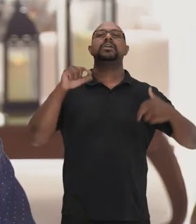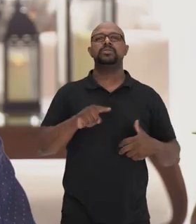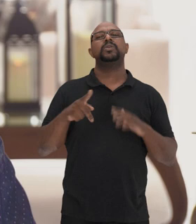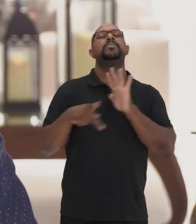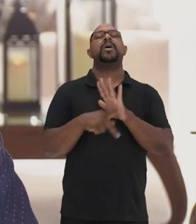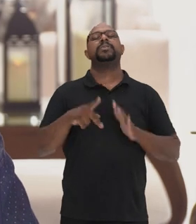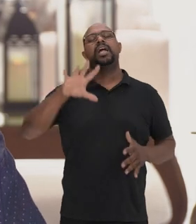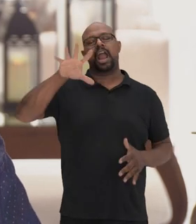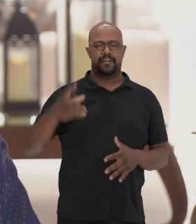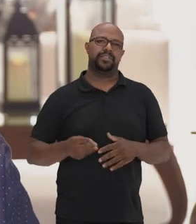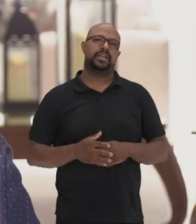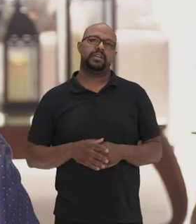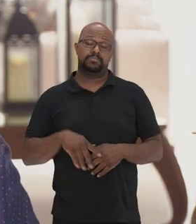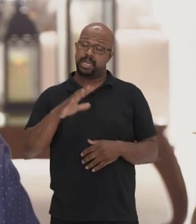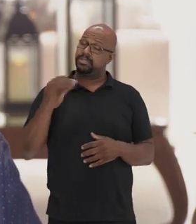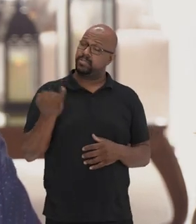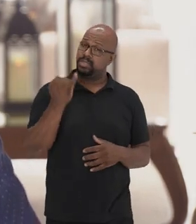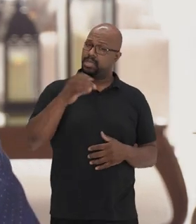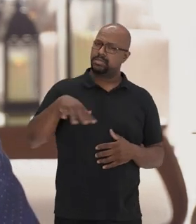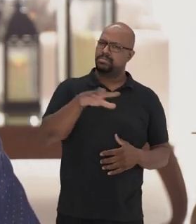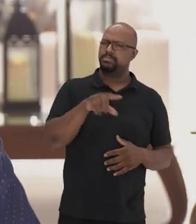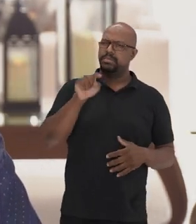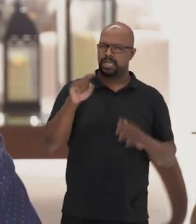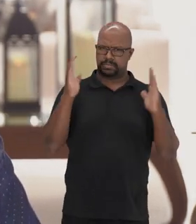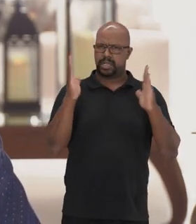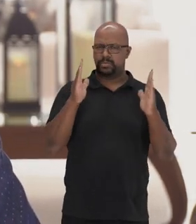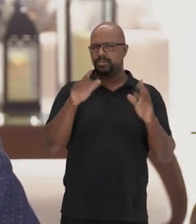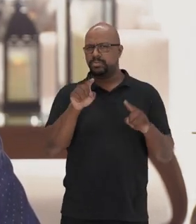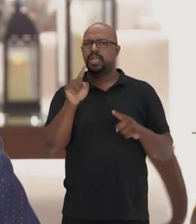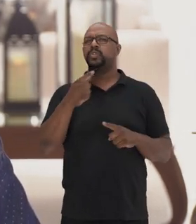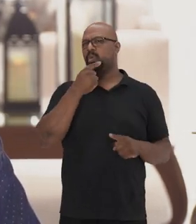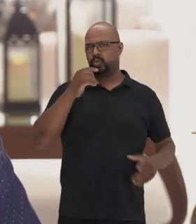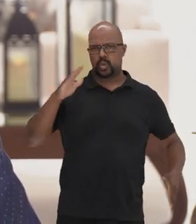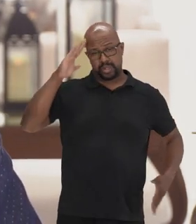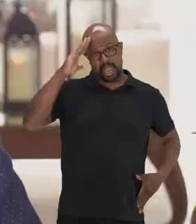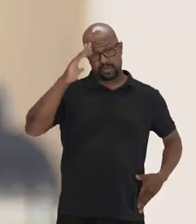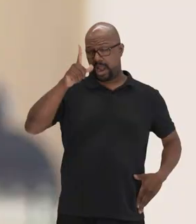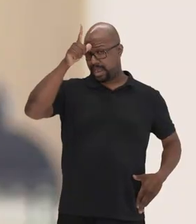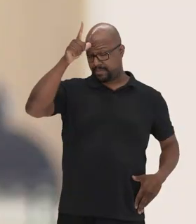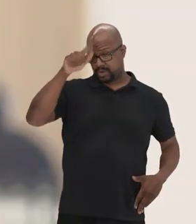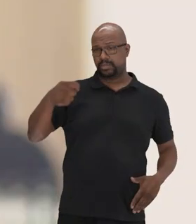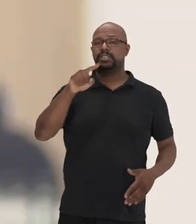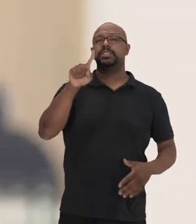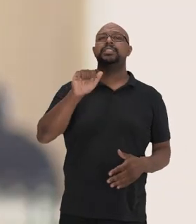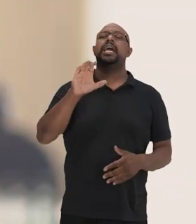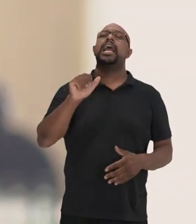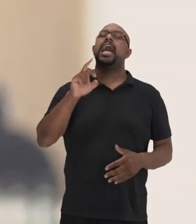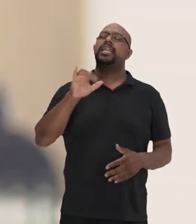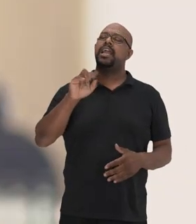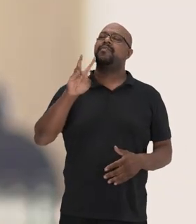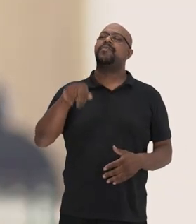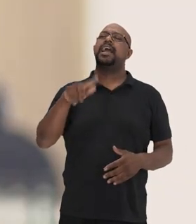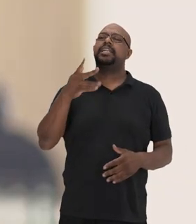africana a mais importante cena capturada nesse período é de um soldado alemão chamado Zacarias Wagner